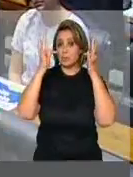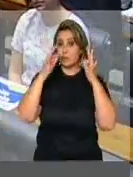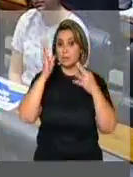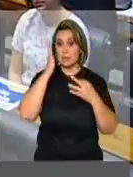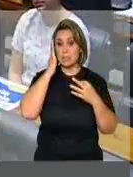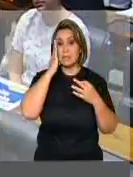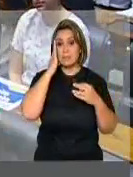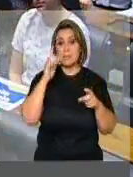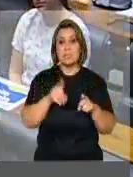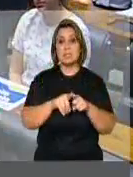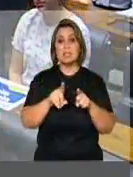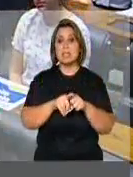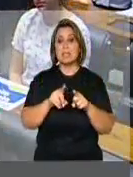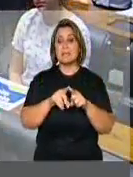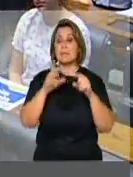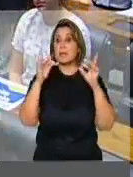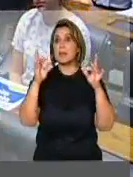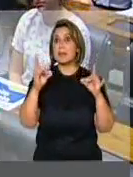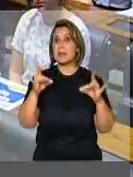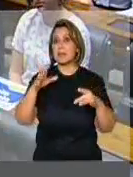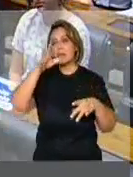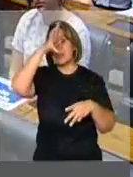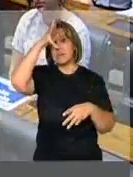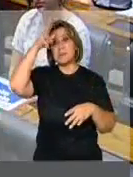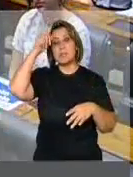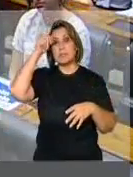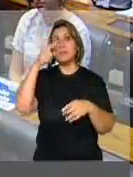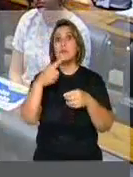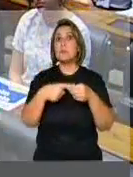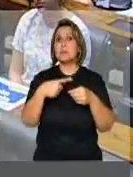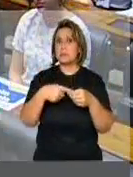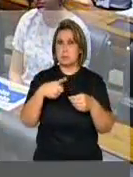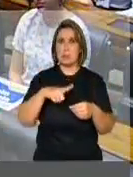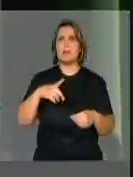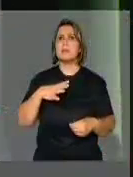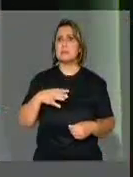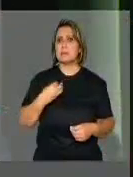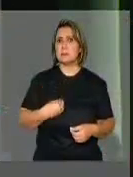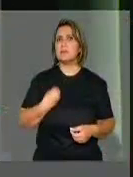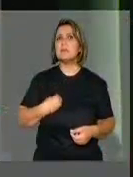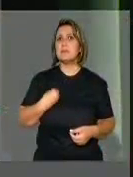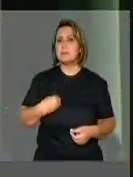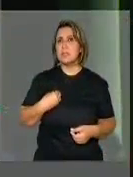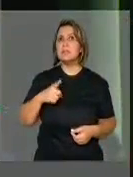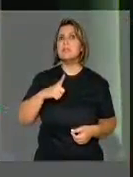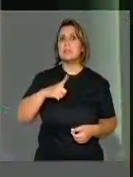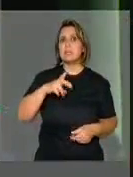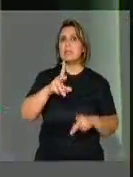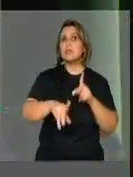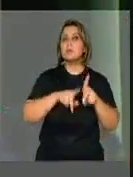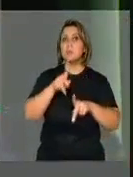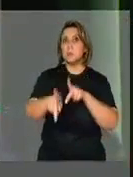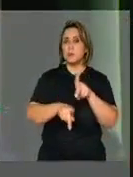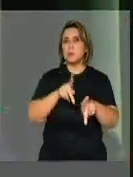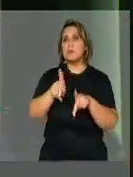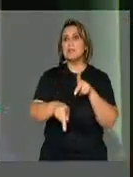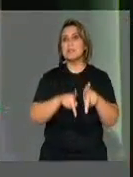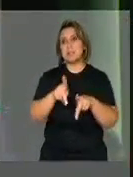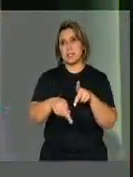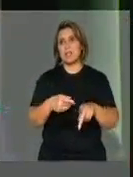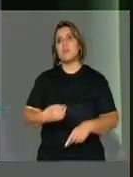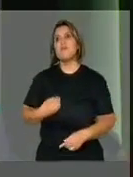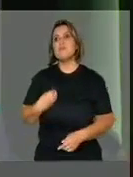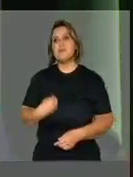que caracterizam a Amazônia como região urbanizada, onde 70% da população vive